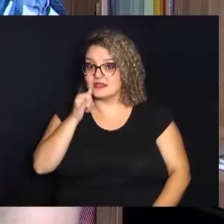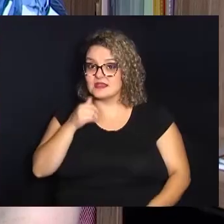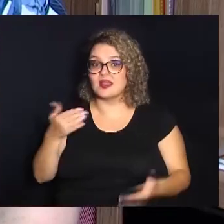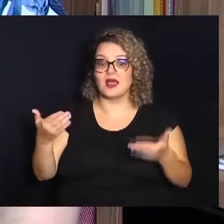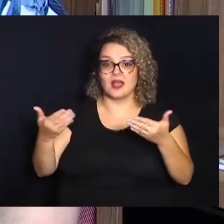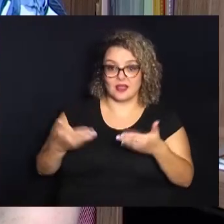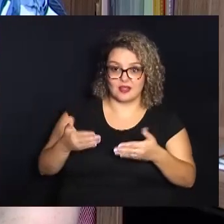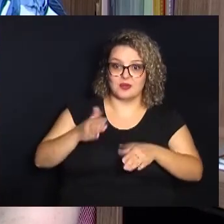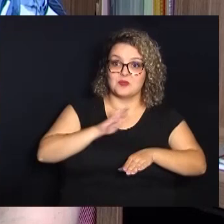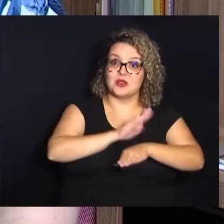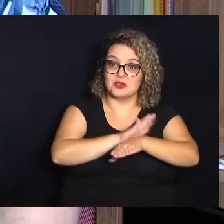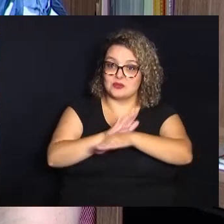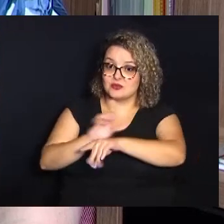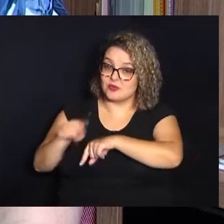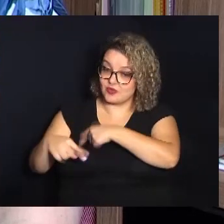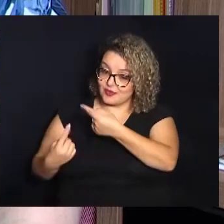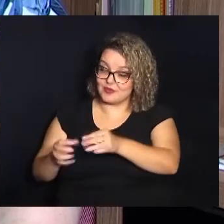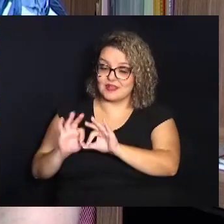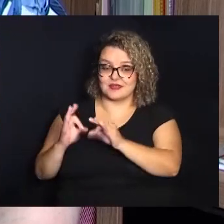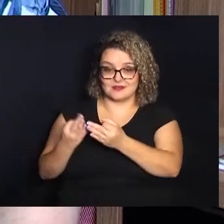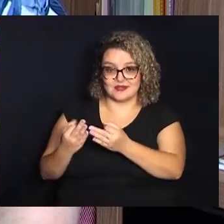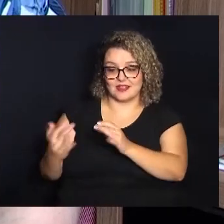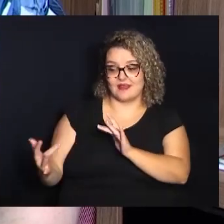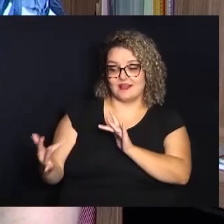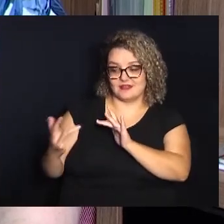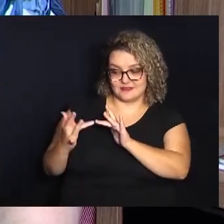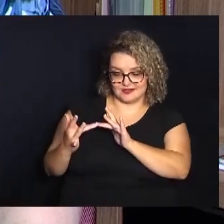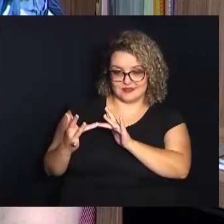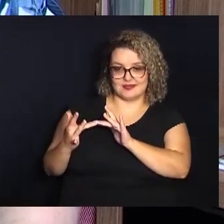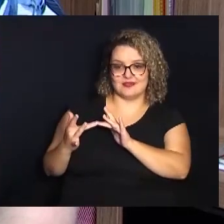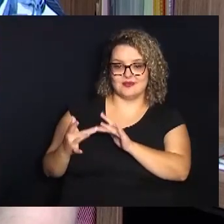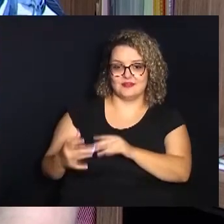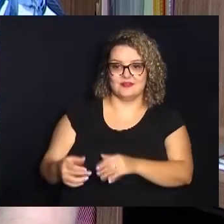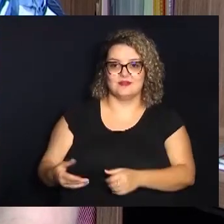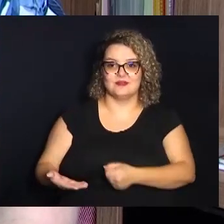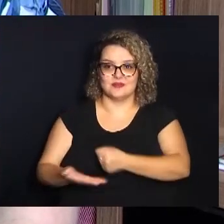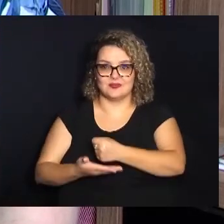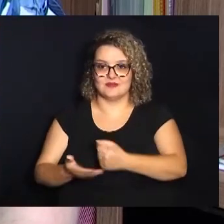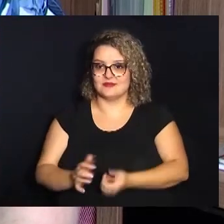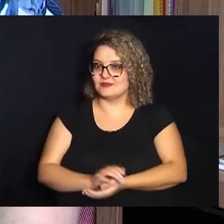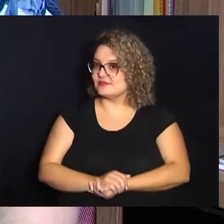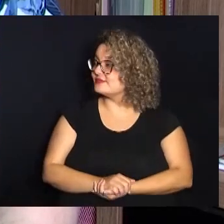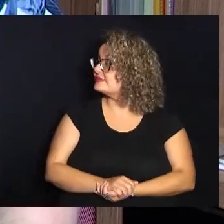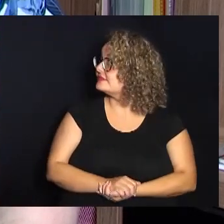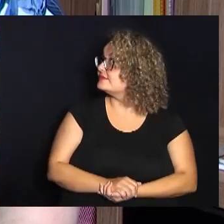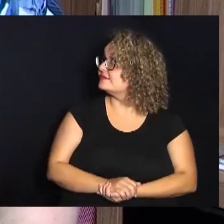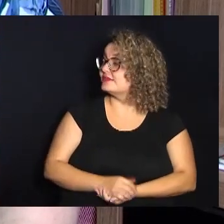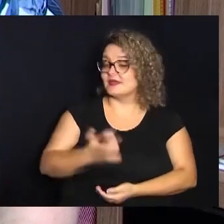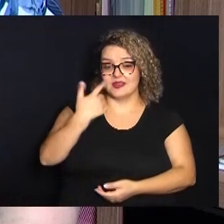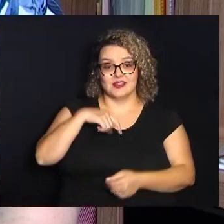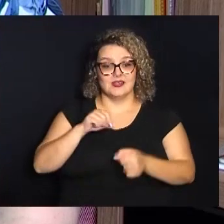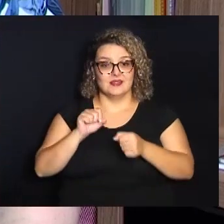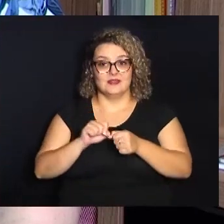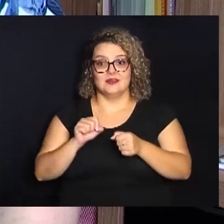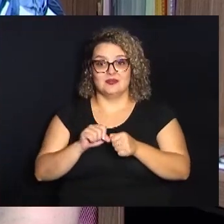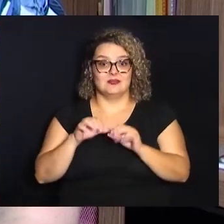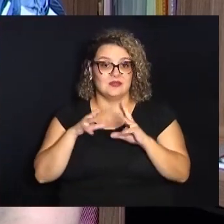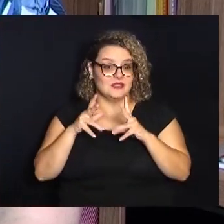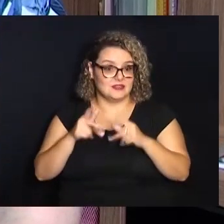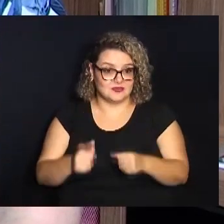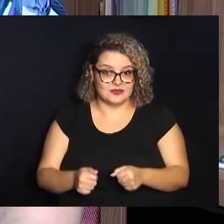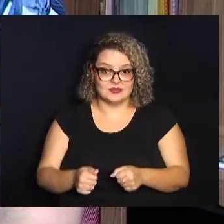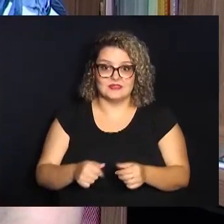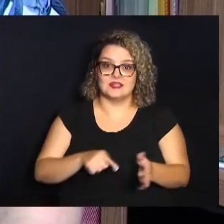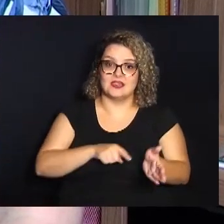raízes. Eu faço tudo, né? Desde a pesquisa, as edificações, que muitas vezes são necessárias, porque